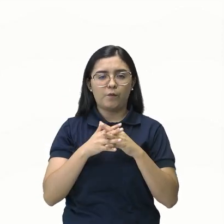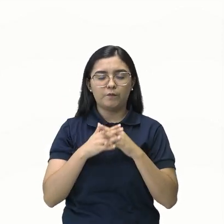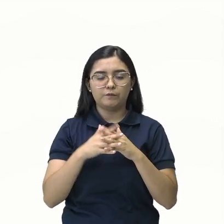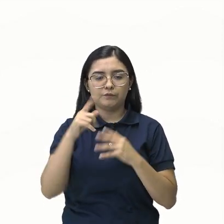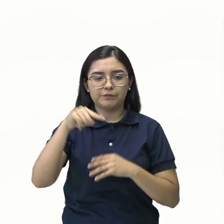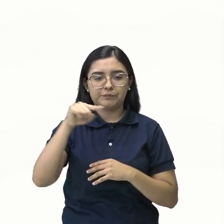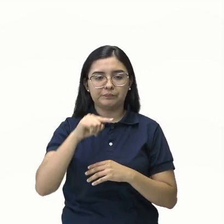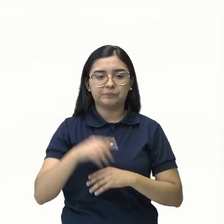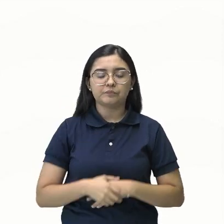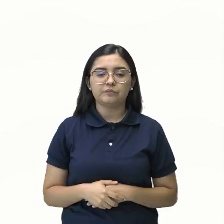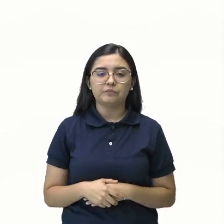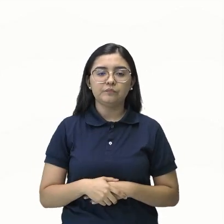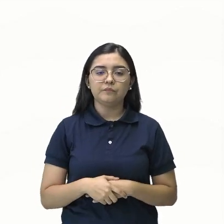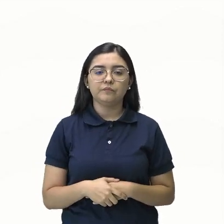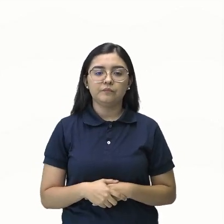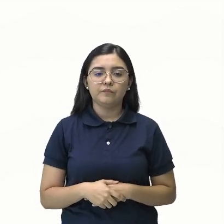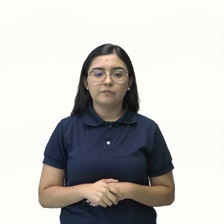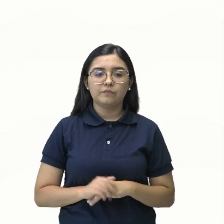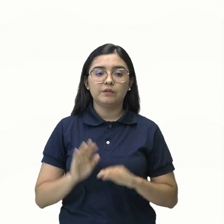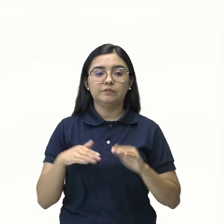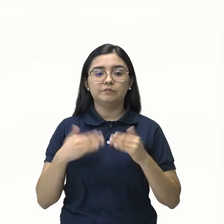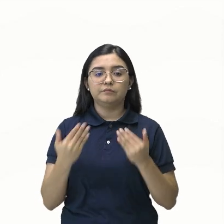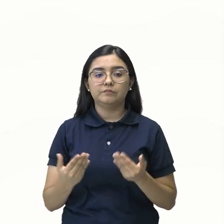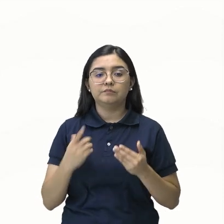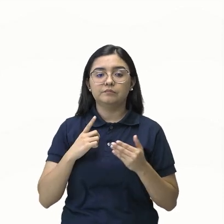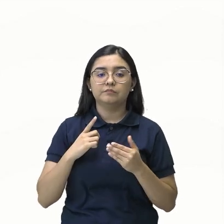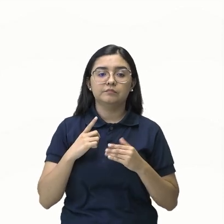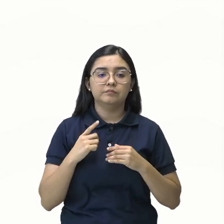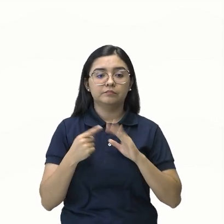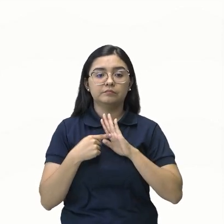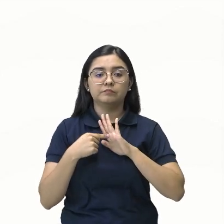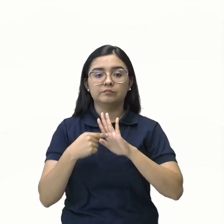de vocês. Então, aqui está dizendo que é